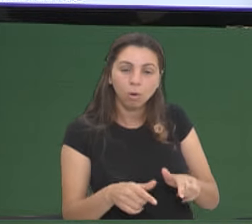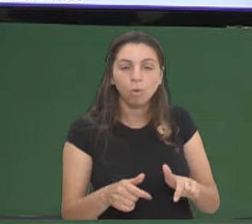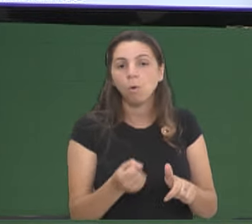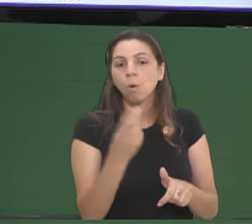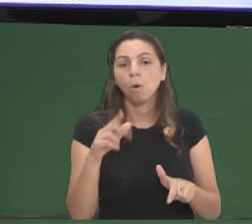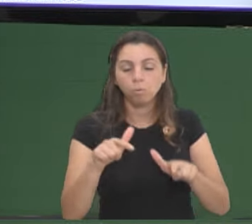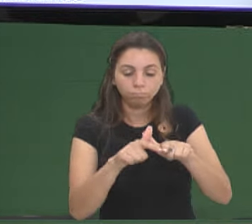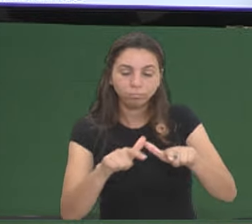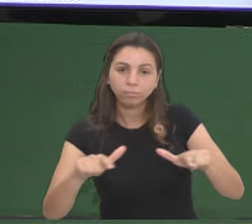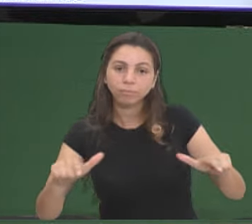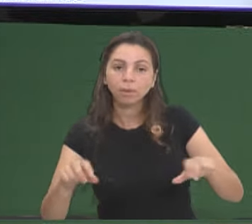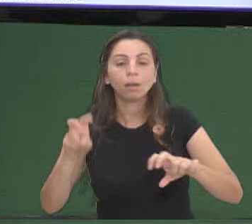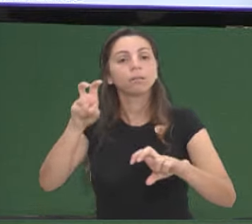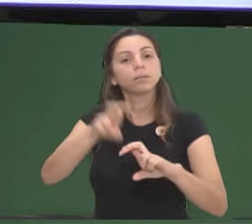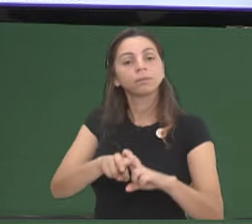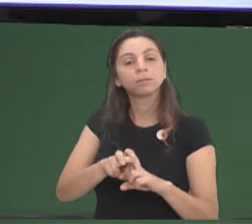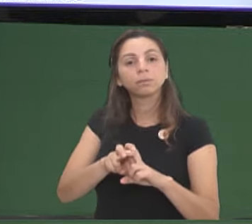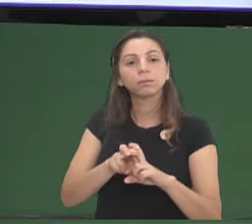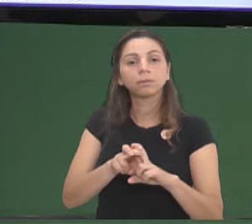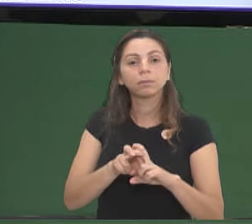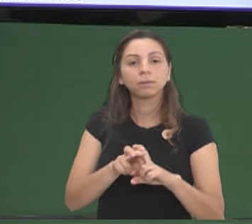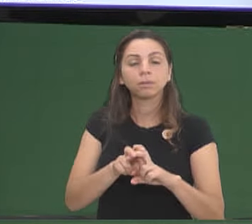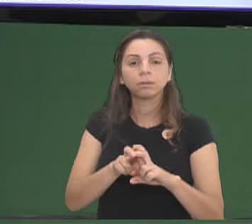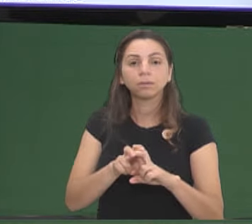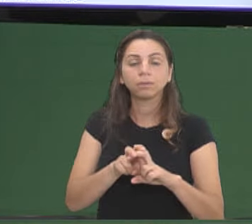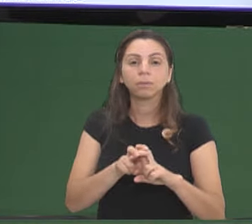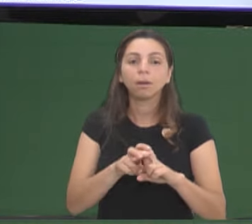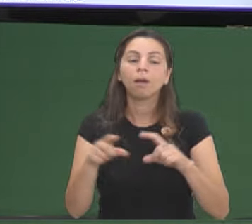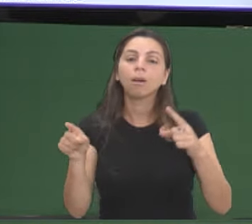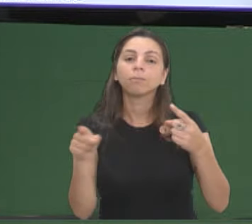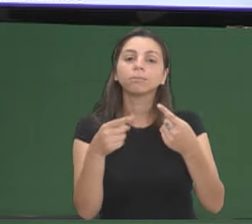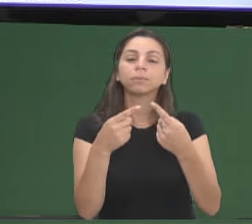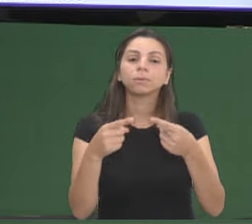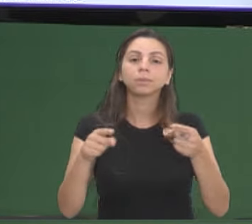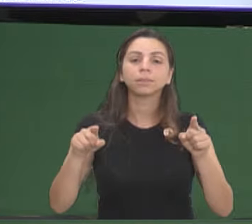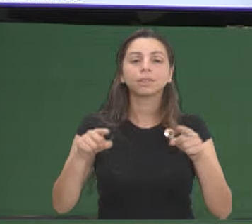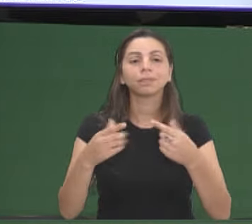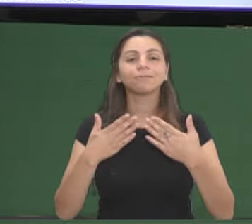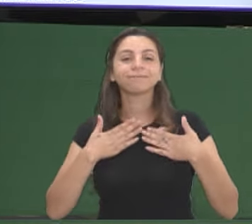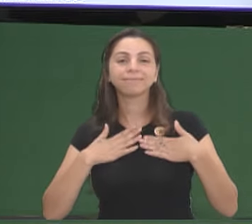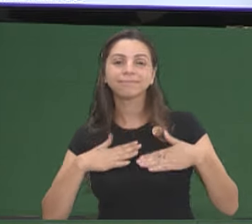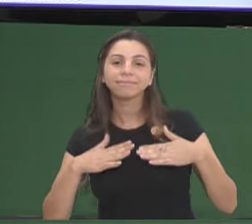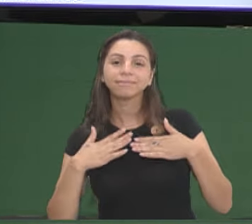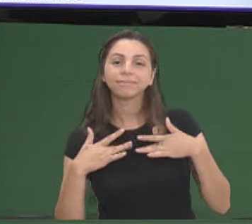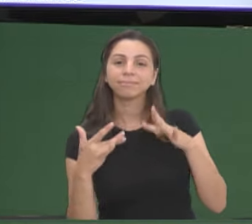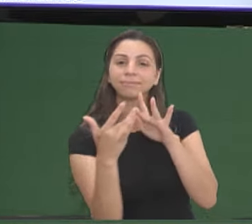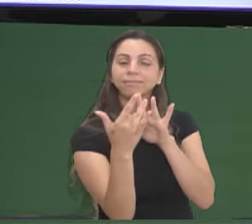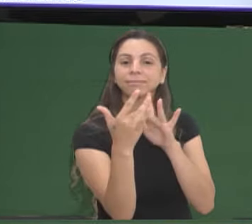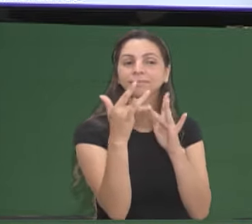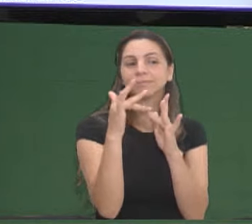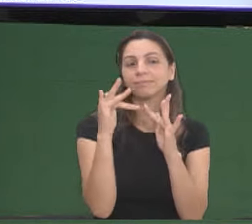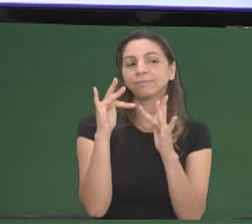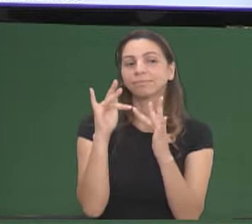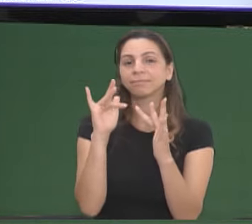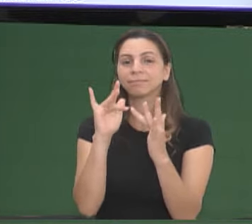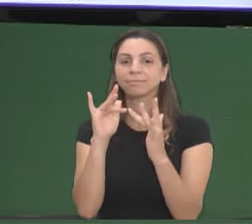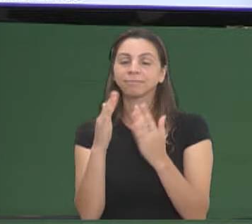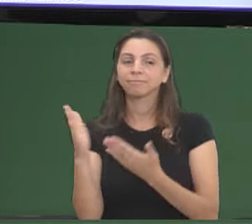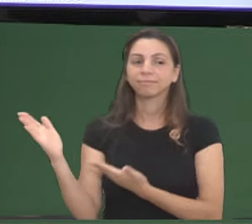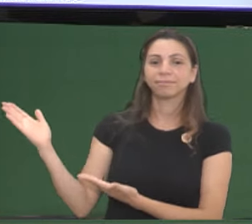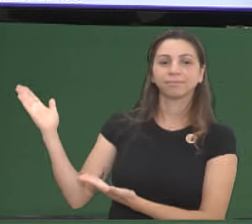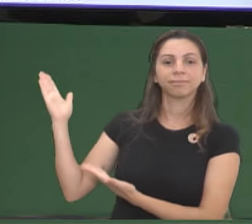bem confortáveis no chão, colocarem uma música relaxante e aí vocês vão tocar o corpo de vocês, sentir uma parte